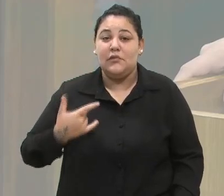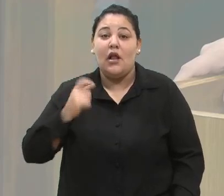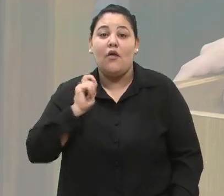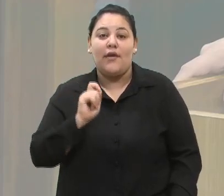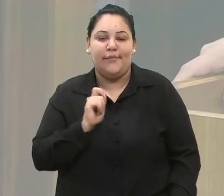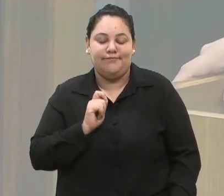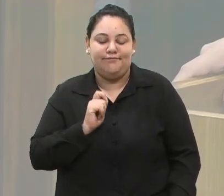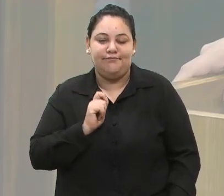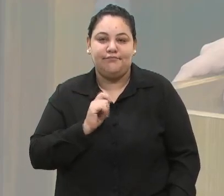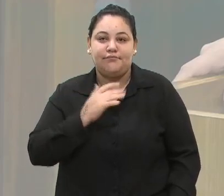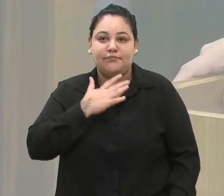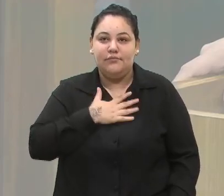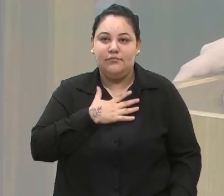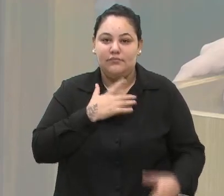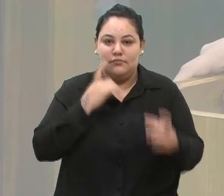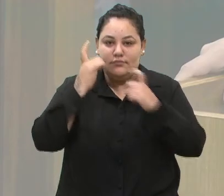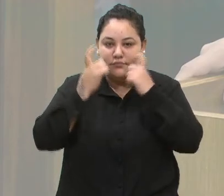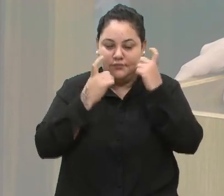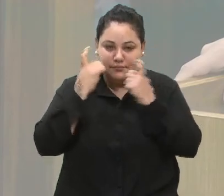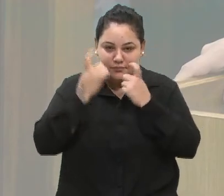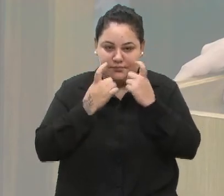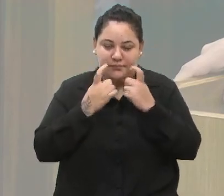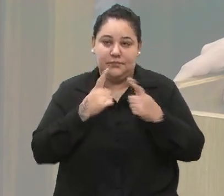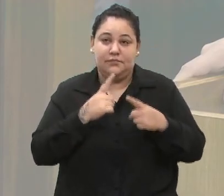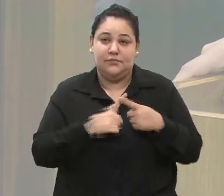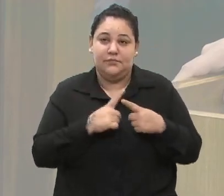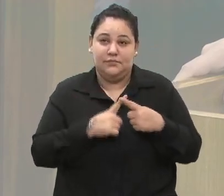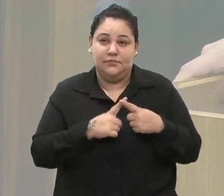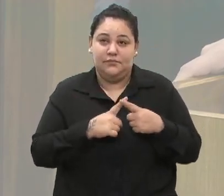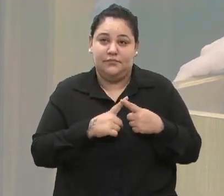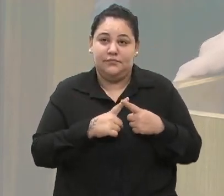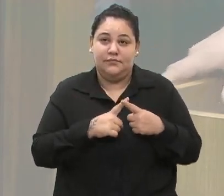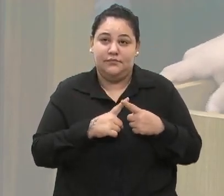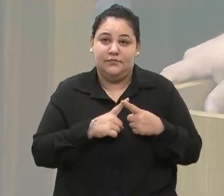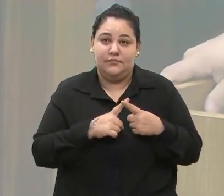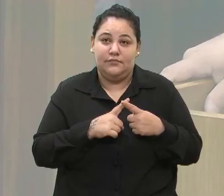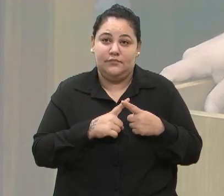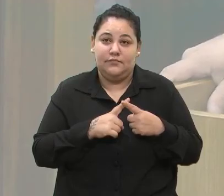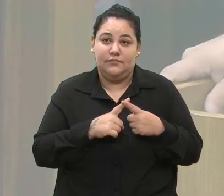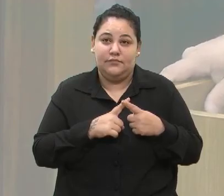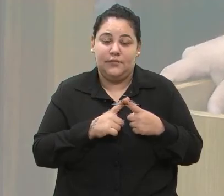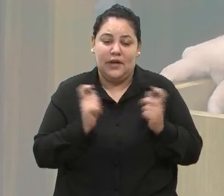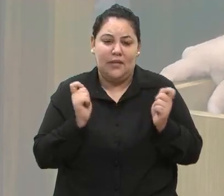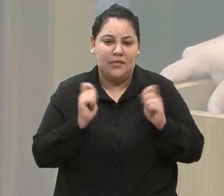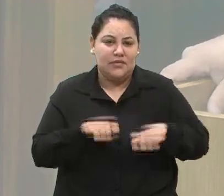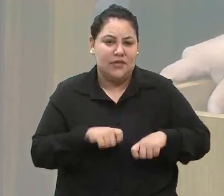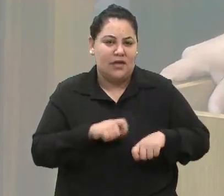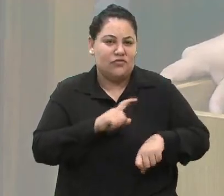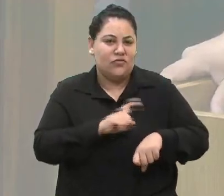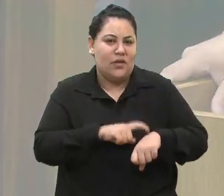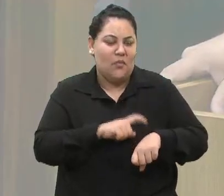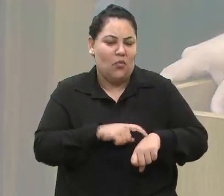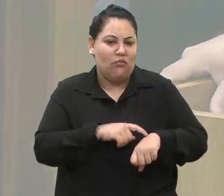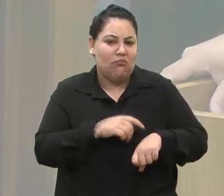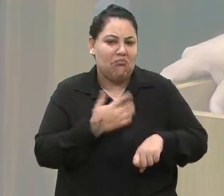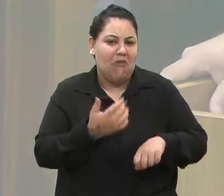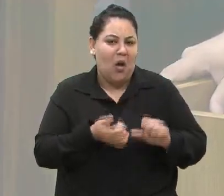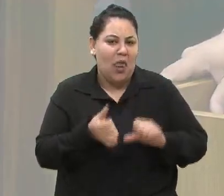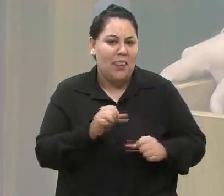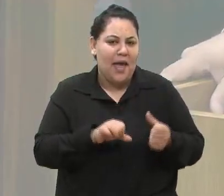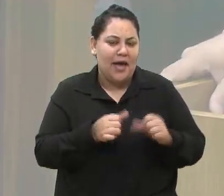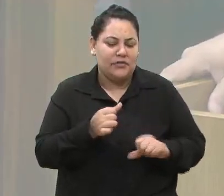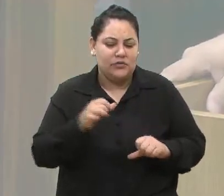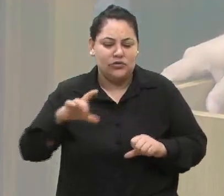preocupação aqui é em razão da competência e do tempo. Nós tínhamos o Hospital Pompeia